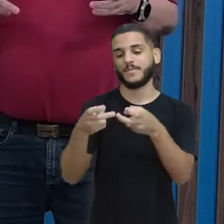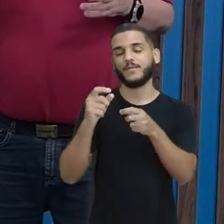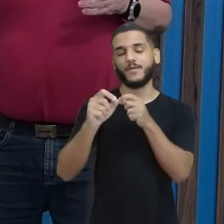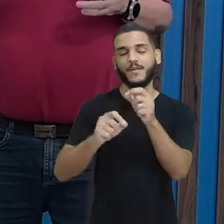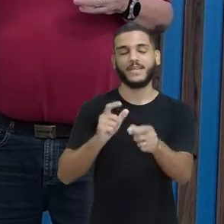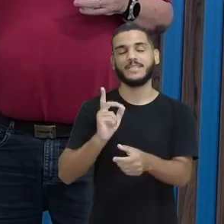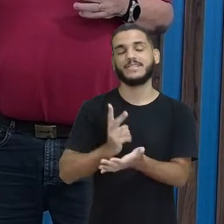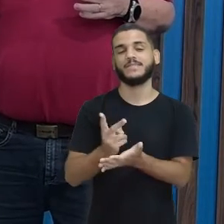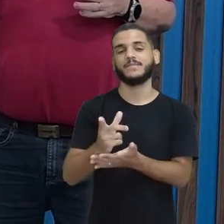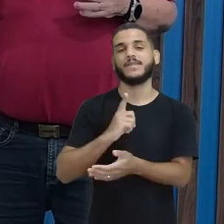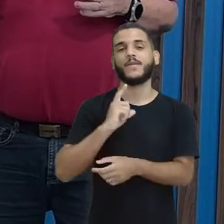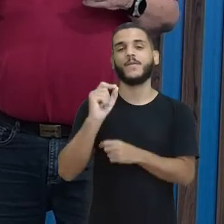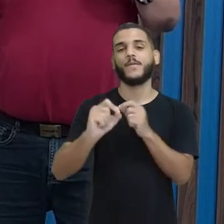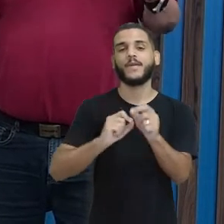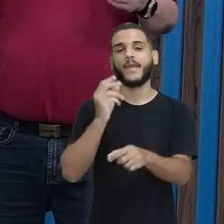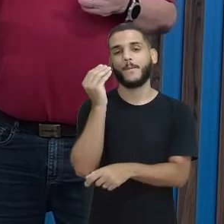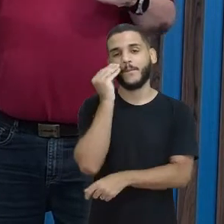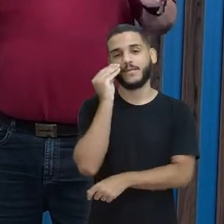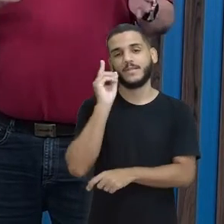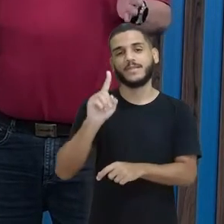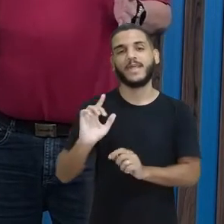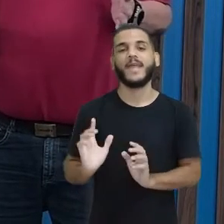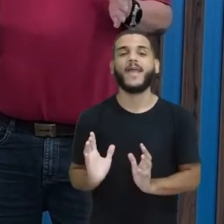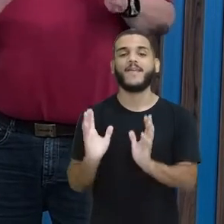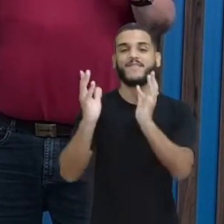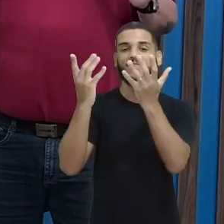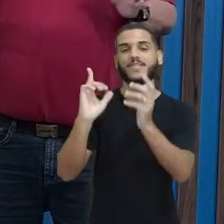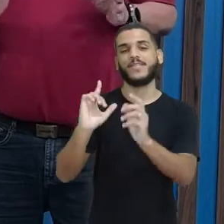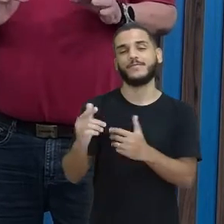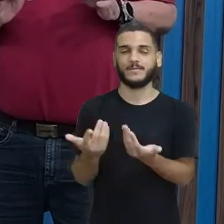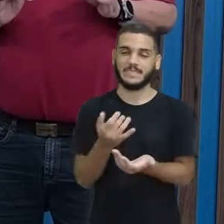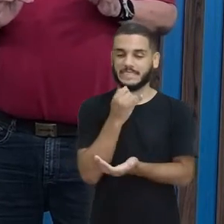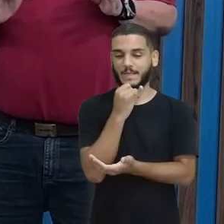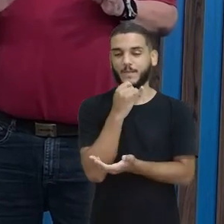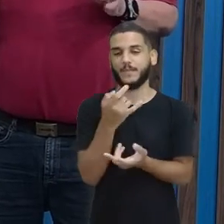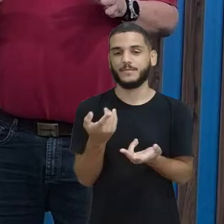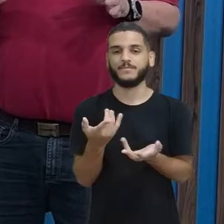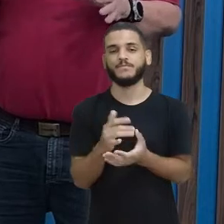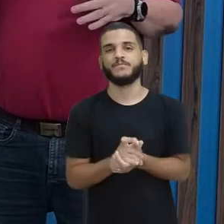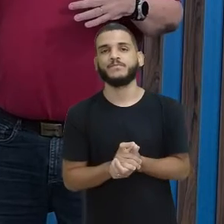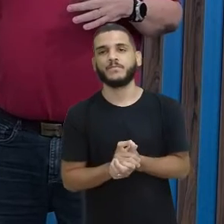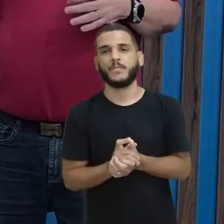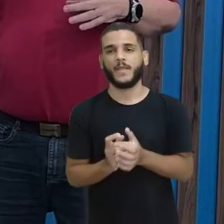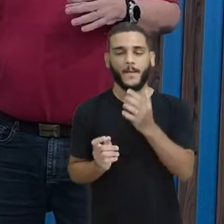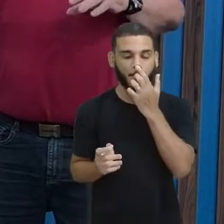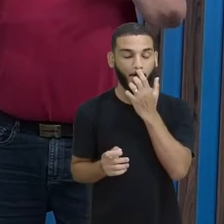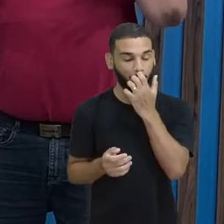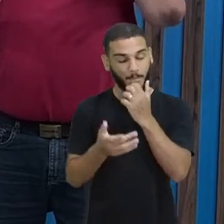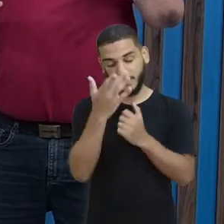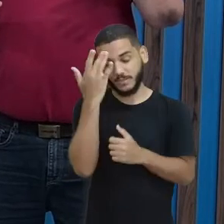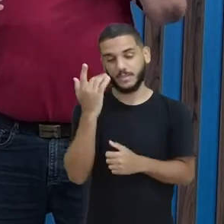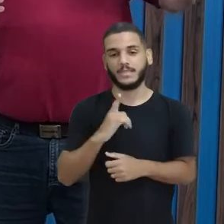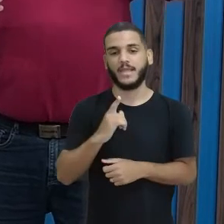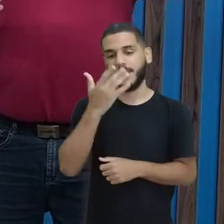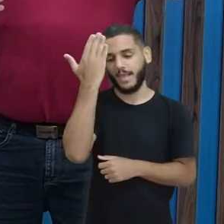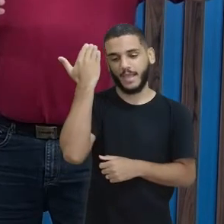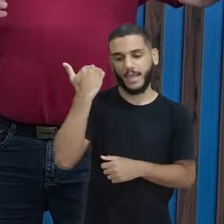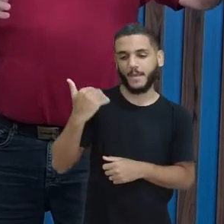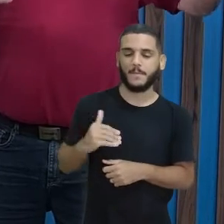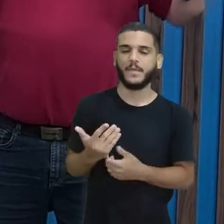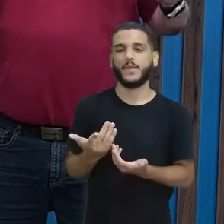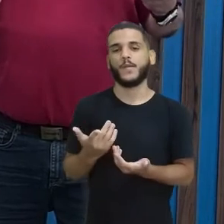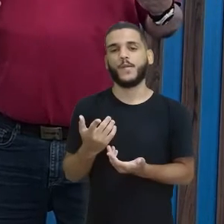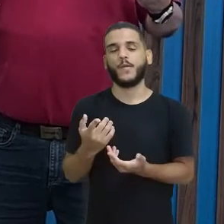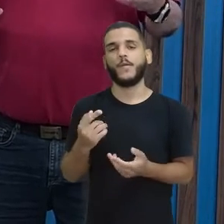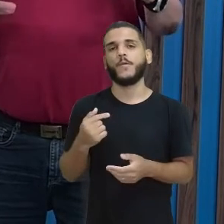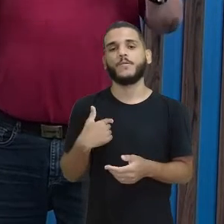tem sempre a chance de alguns eventos acontecerem ou não. Um exemplo, o cara tem cabelos loiros, a mulher tem cabelo preto.